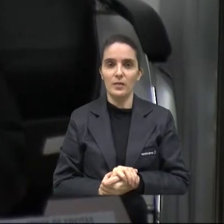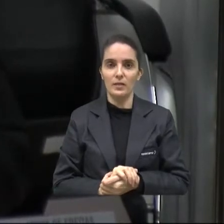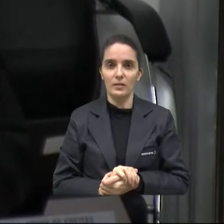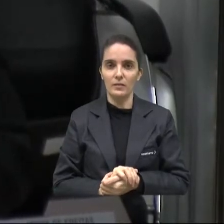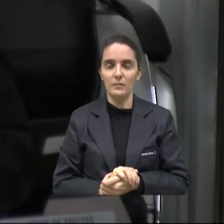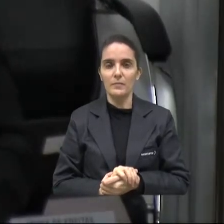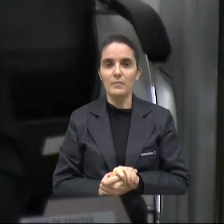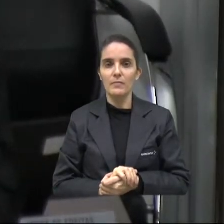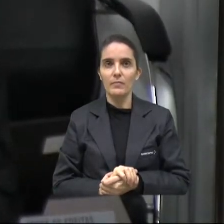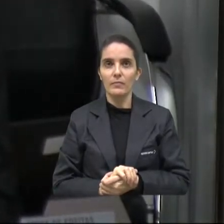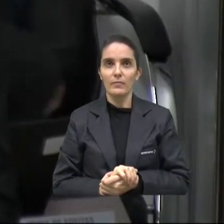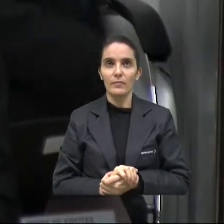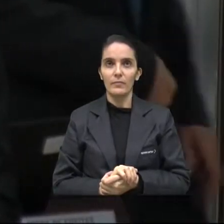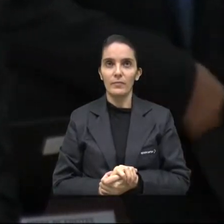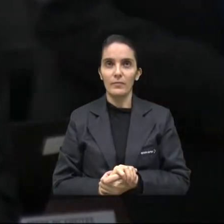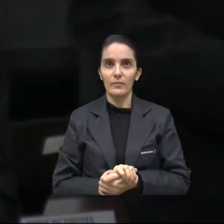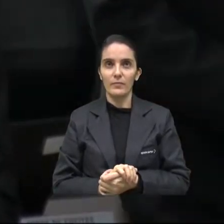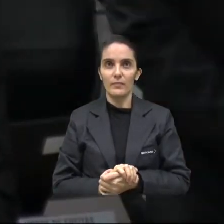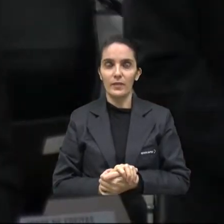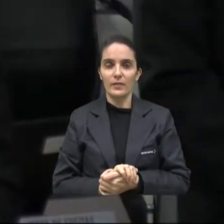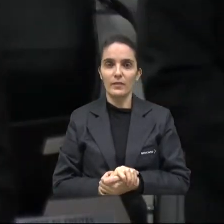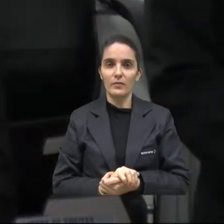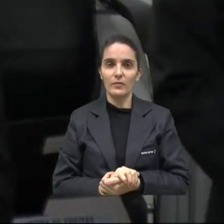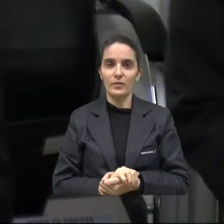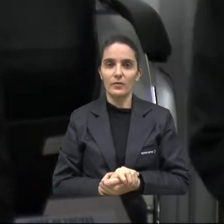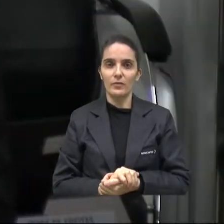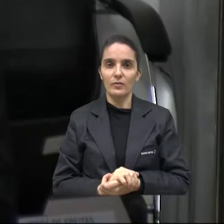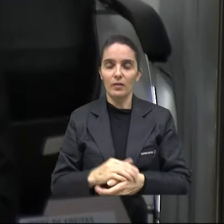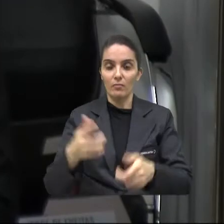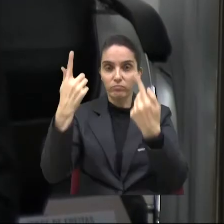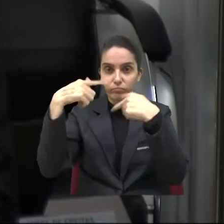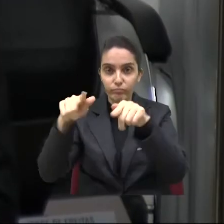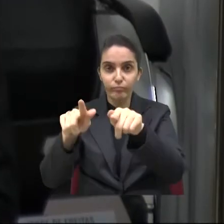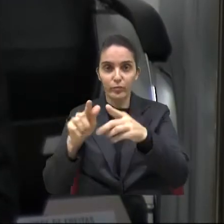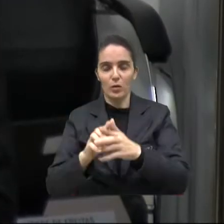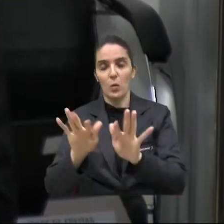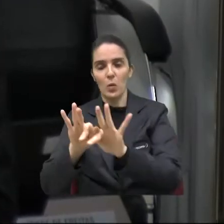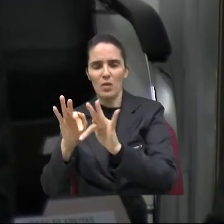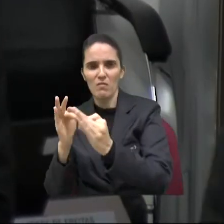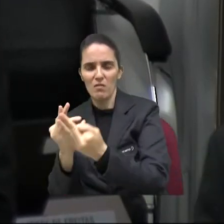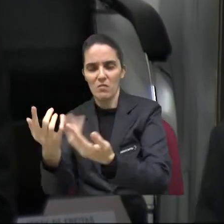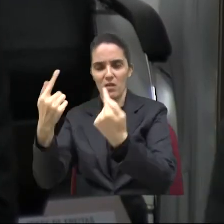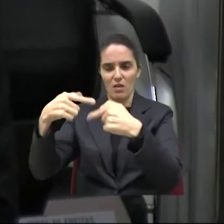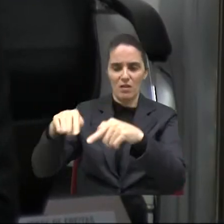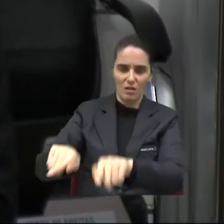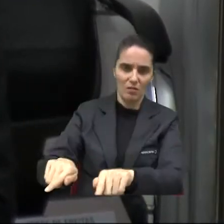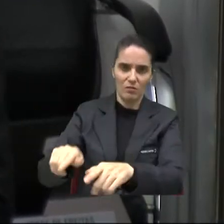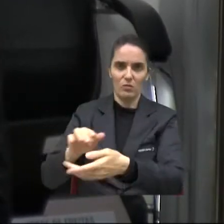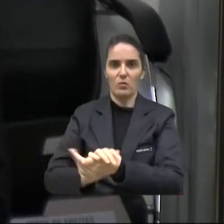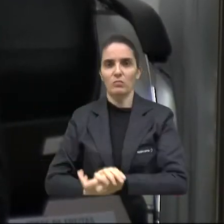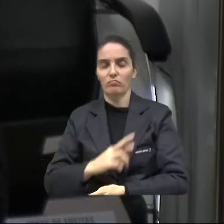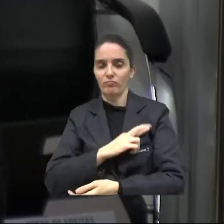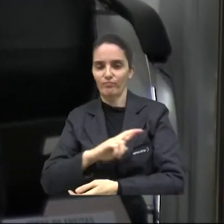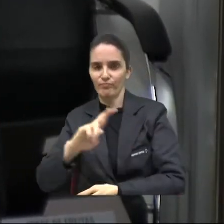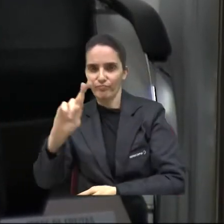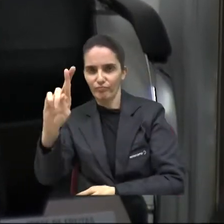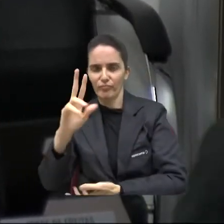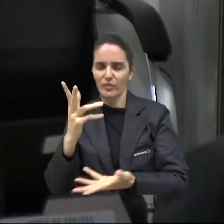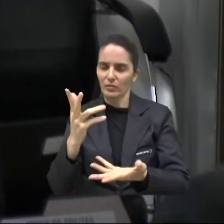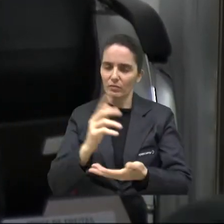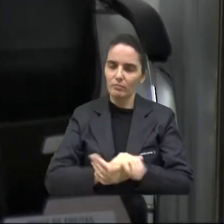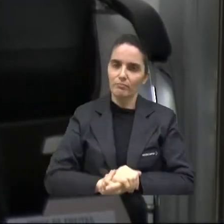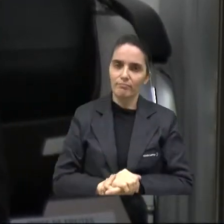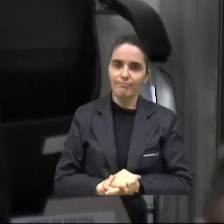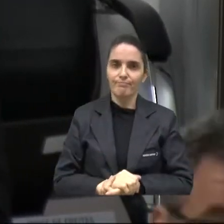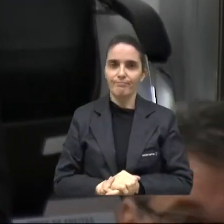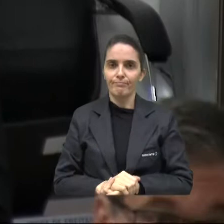pontuar algumas coisas aqui que afronta a família, afronta a religião, que